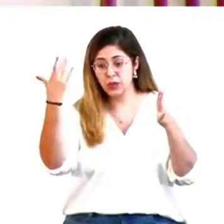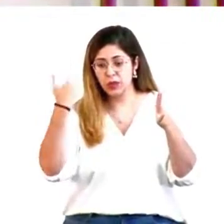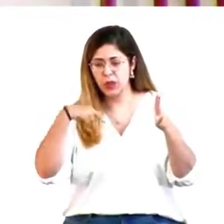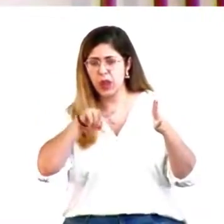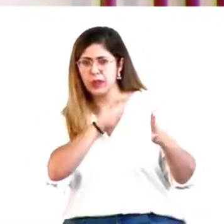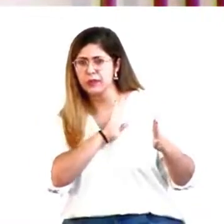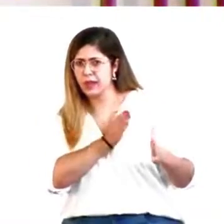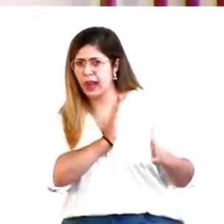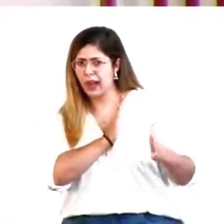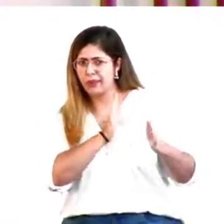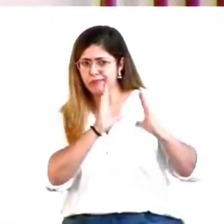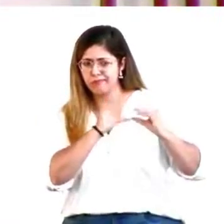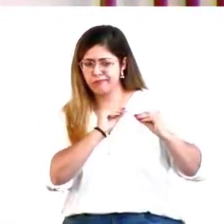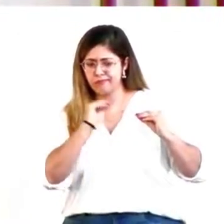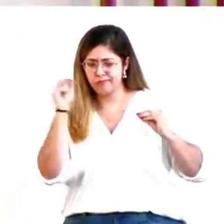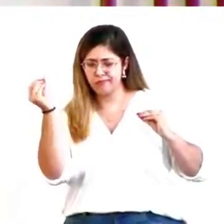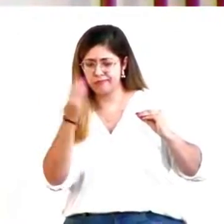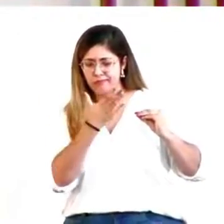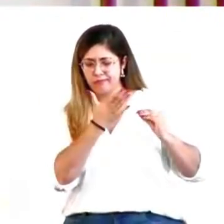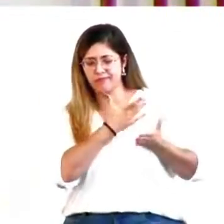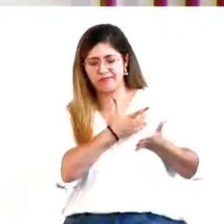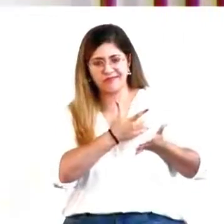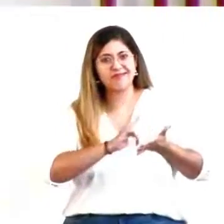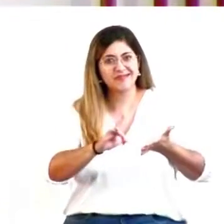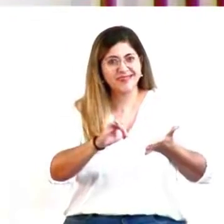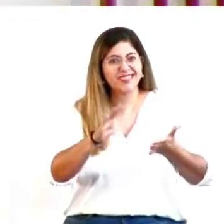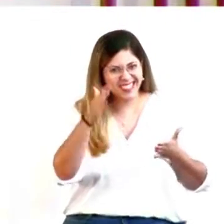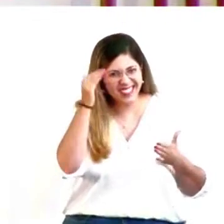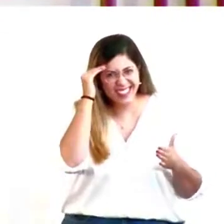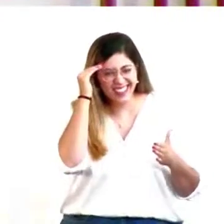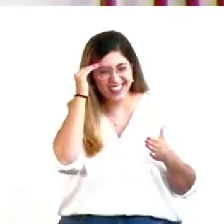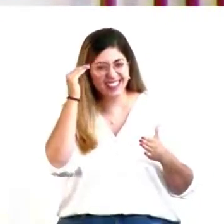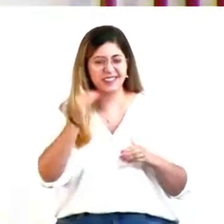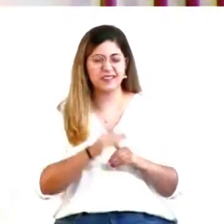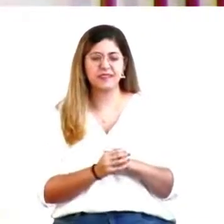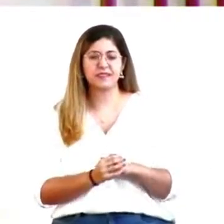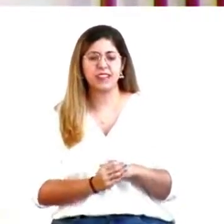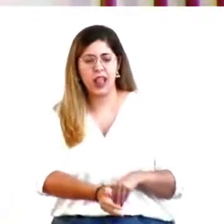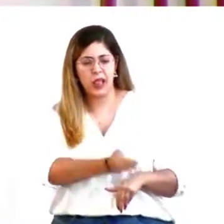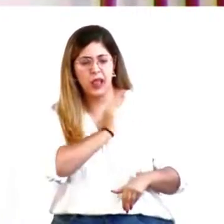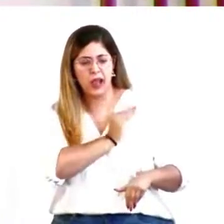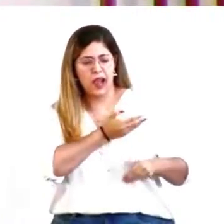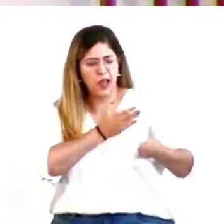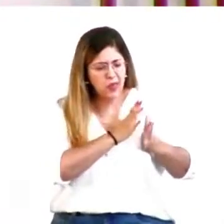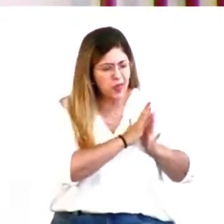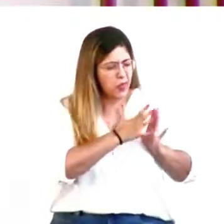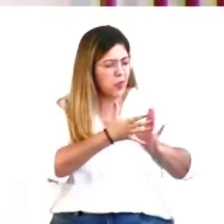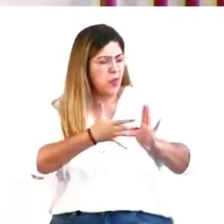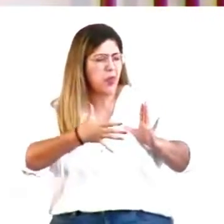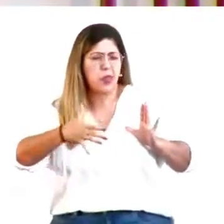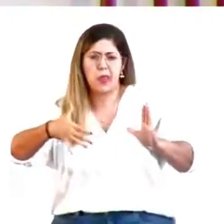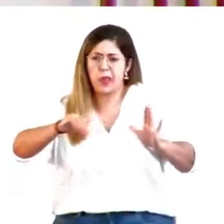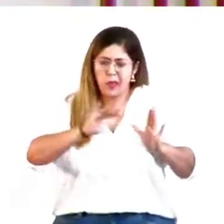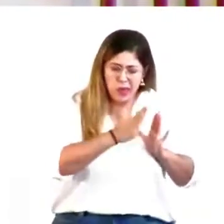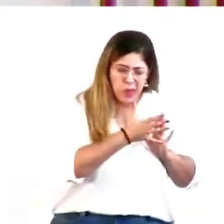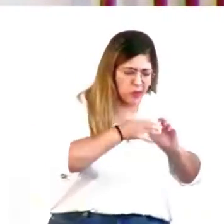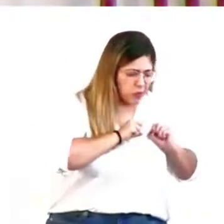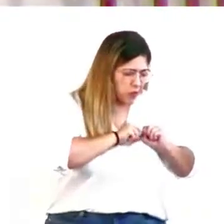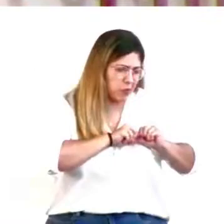corações. E agora o coração que estava em trevas passa a ser luz, irradiar